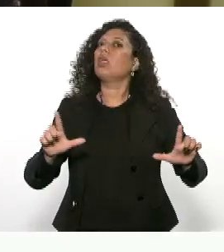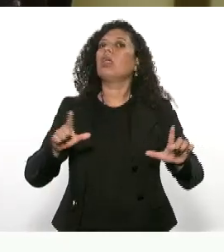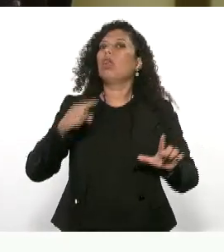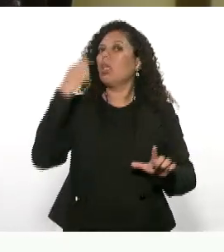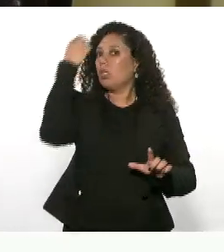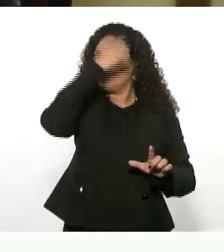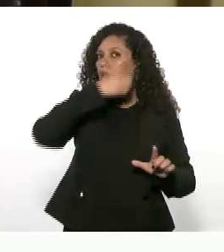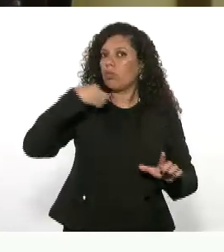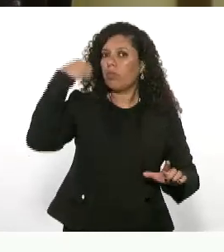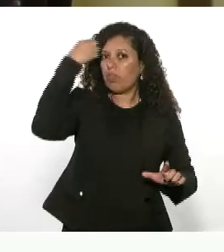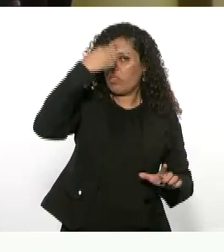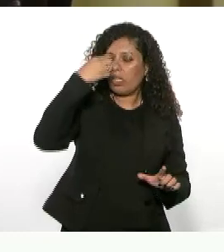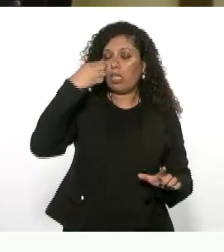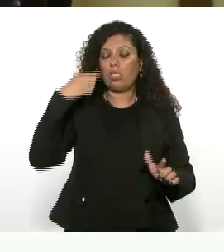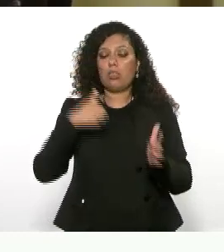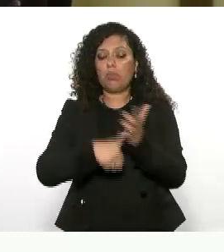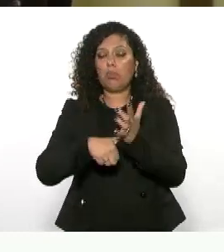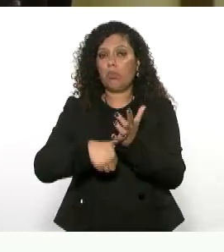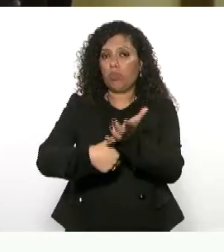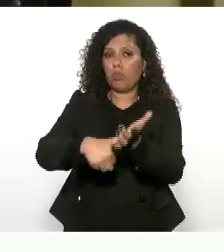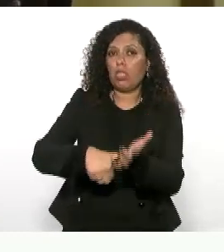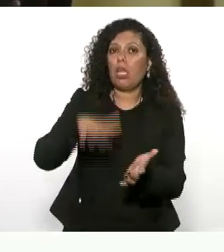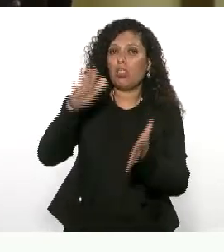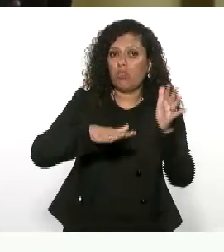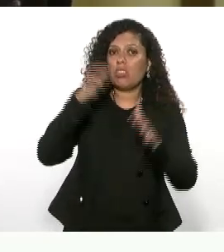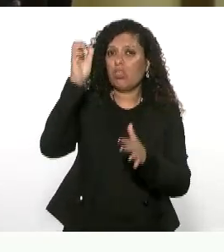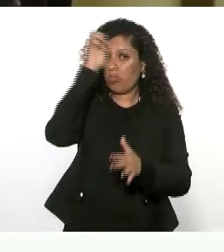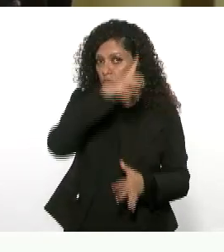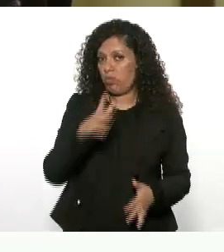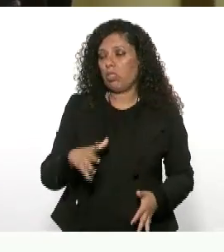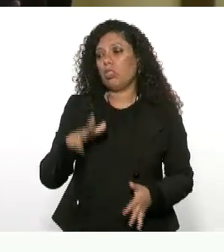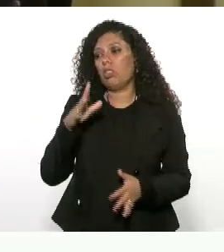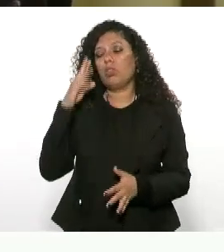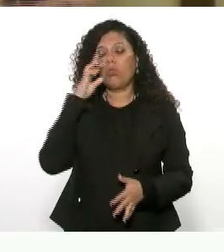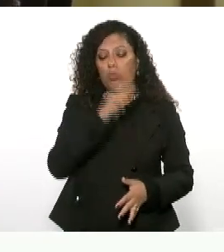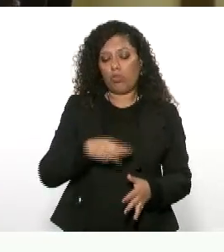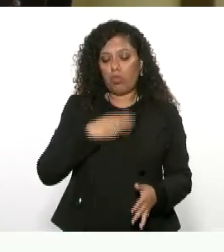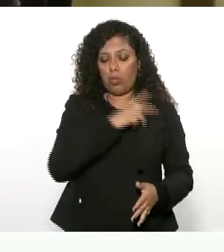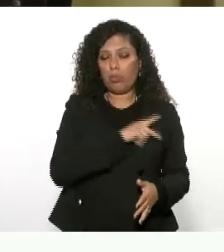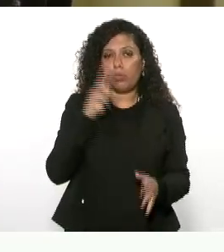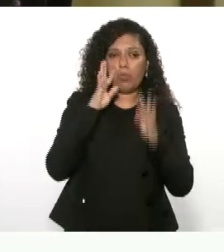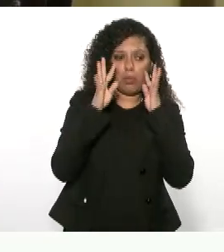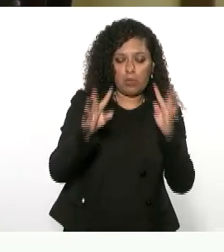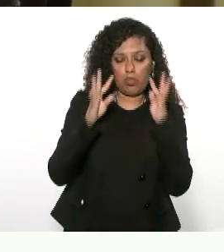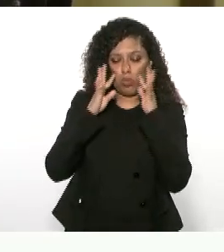problemas, mas o Ministério Público fará o acompanhamento disso, porque